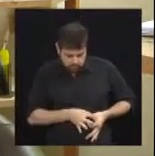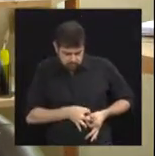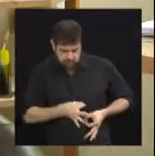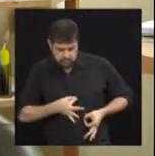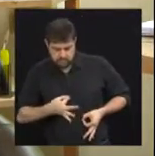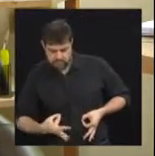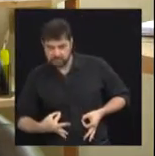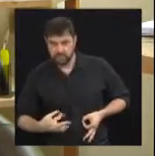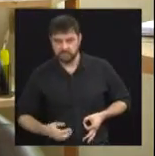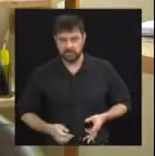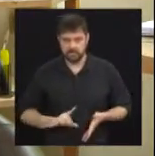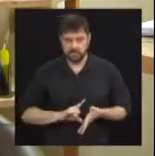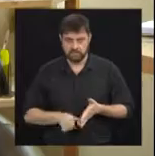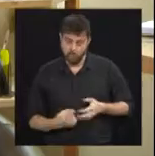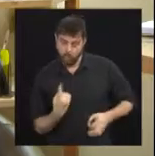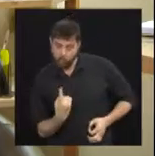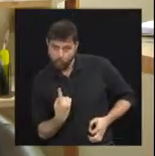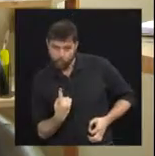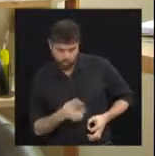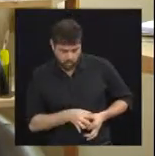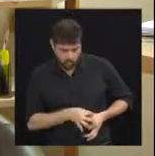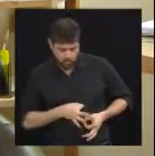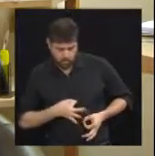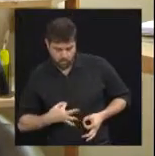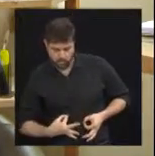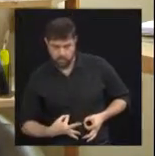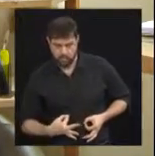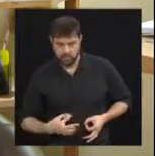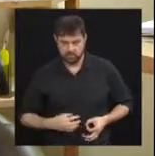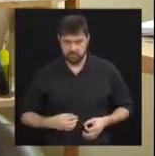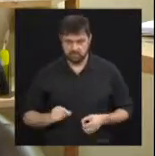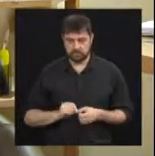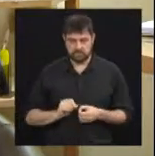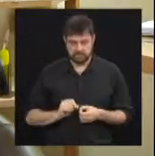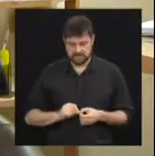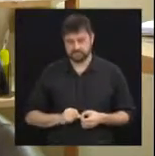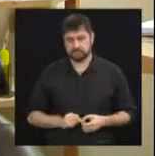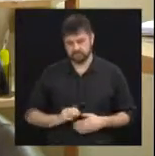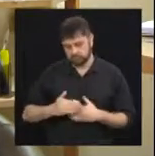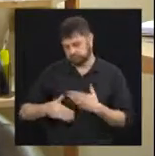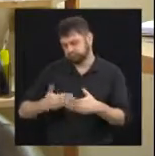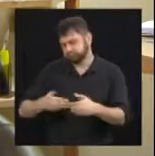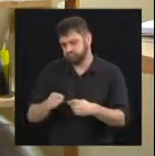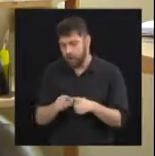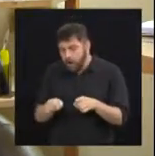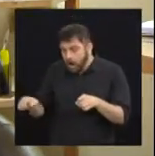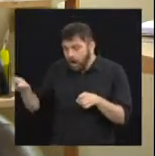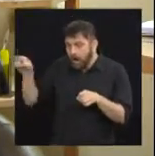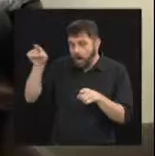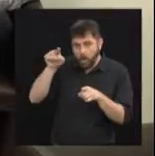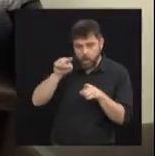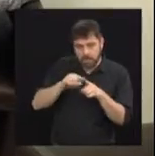parte dos nossos óvulos. Um deles é escolhido para chegar até o final do processo de maturação a cada ciclo. Esse